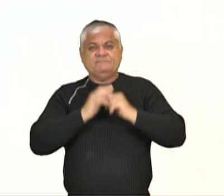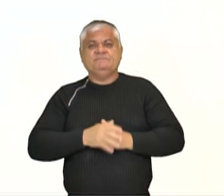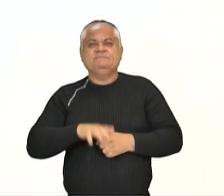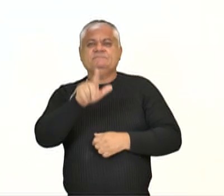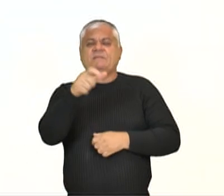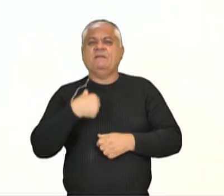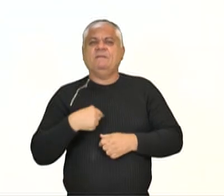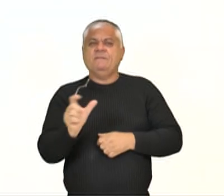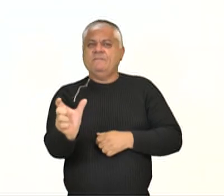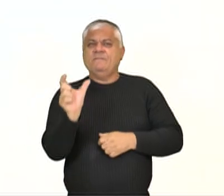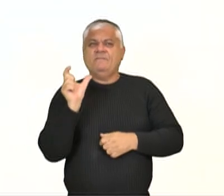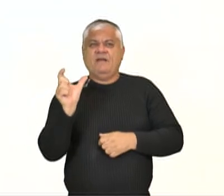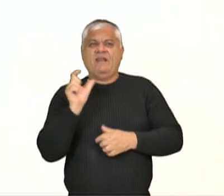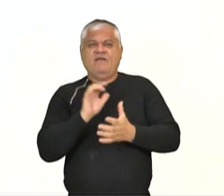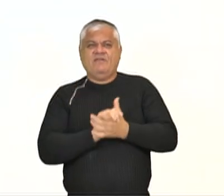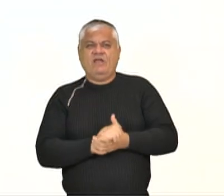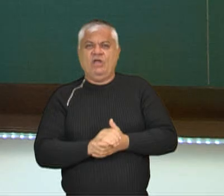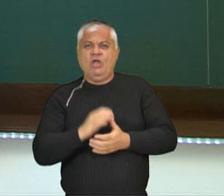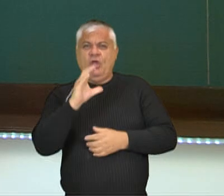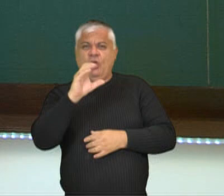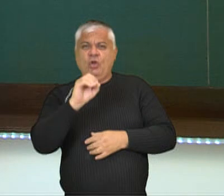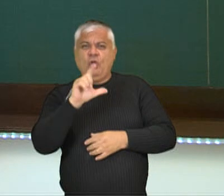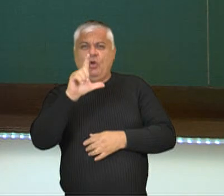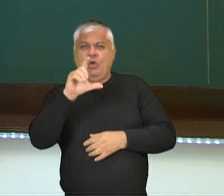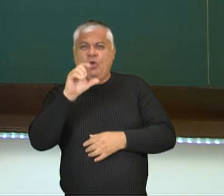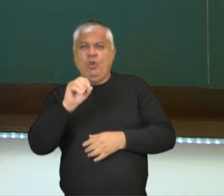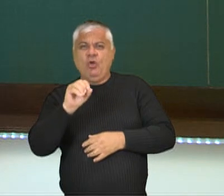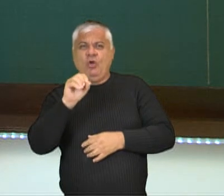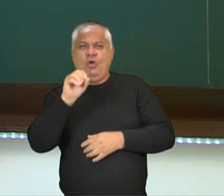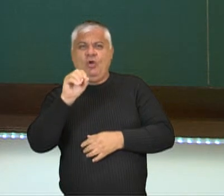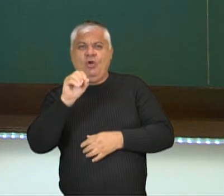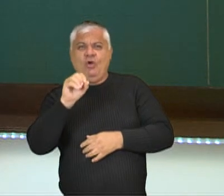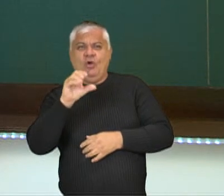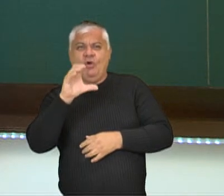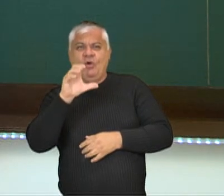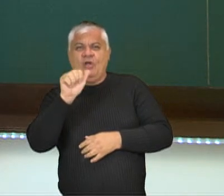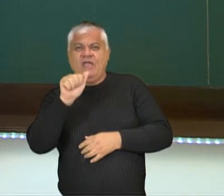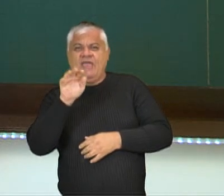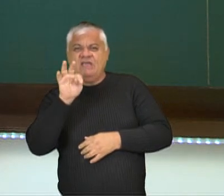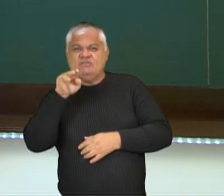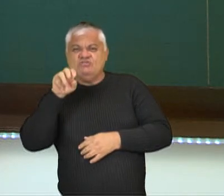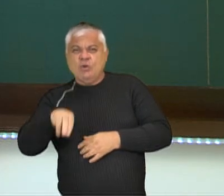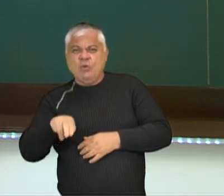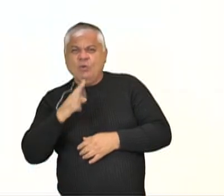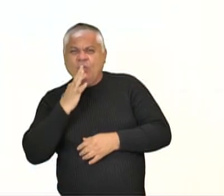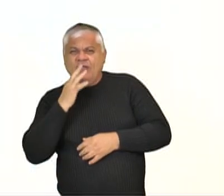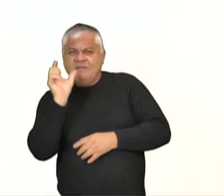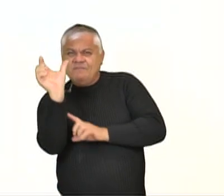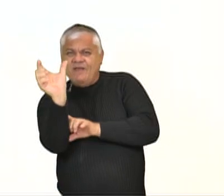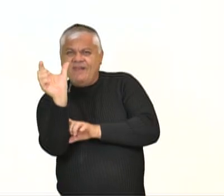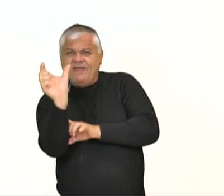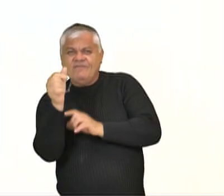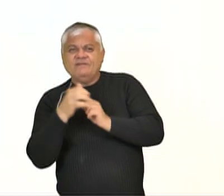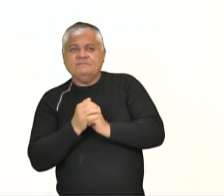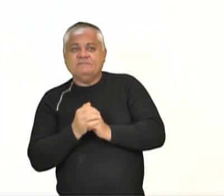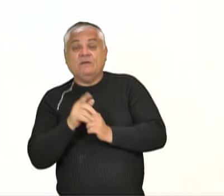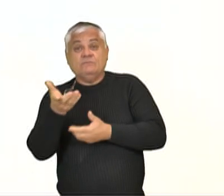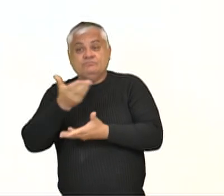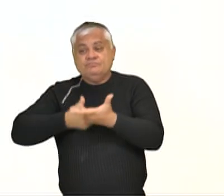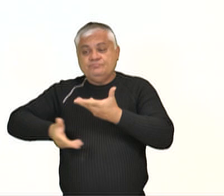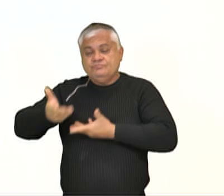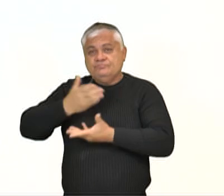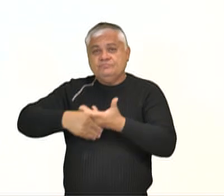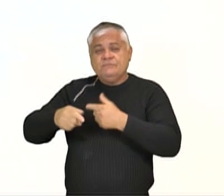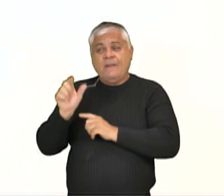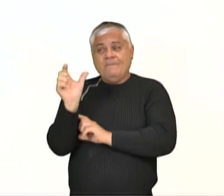ouviu falar em collocation? Já ouviu essa palavrinha? Sabe o que ela significa? Costuma compartilhar e discutir